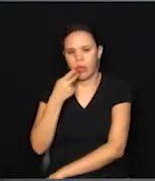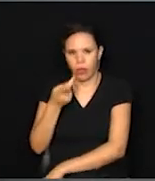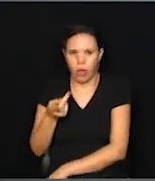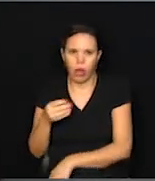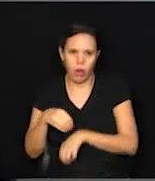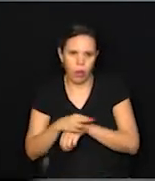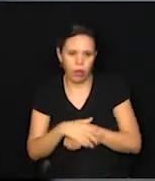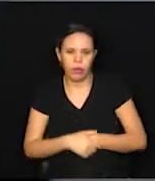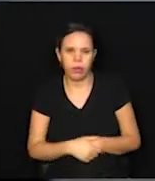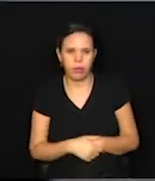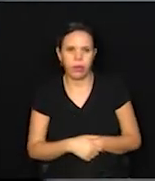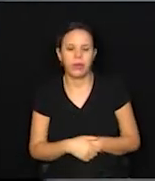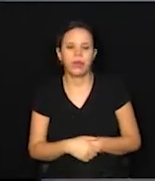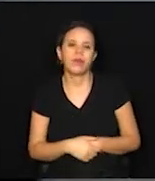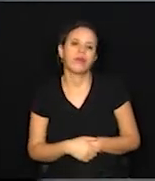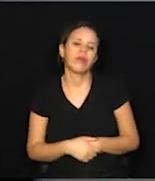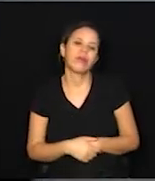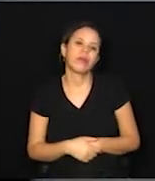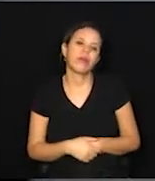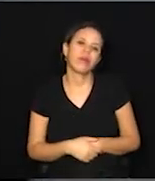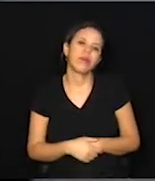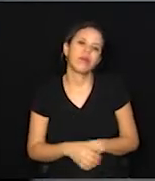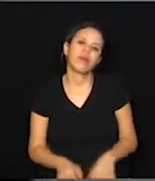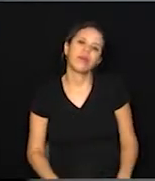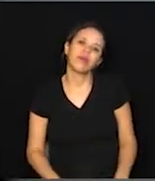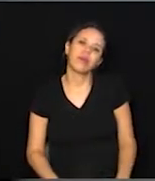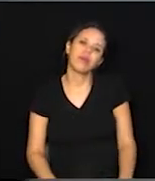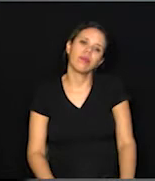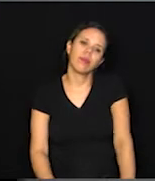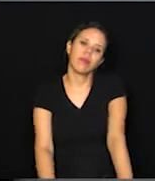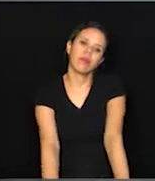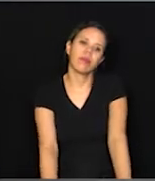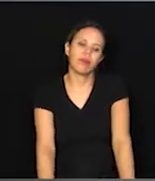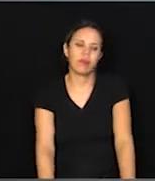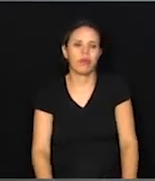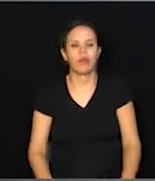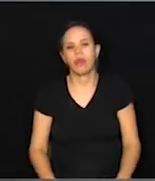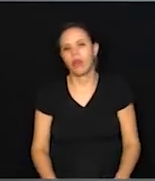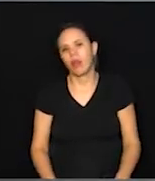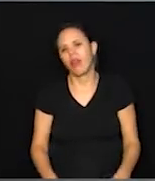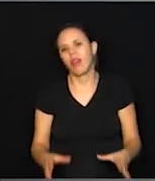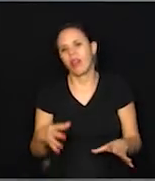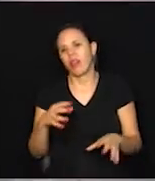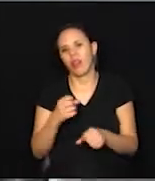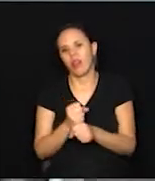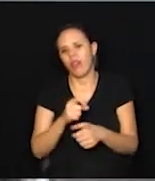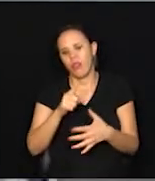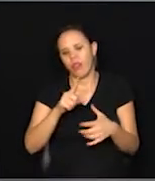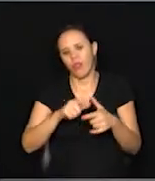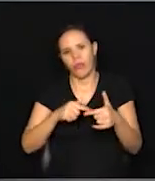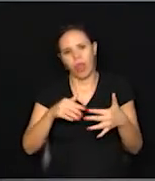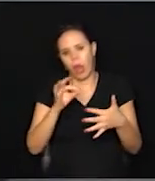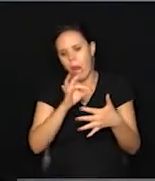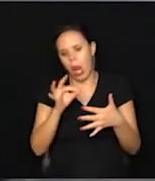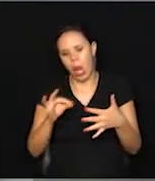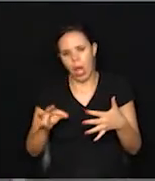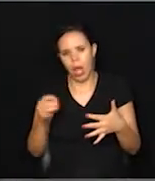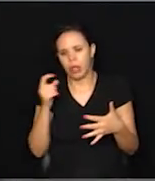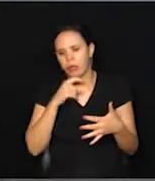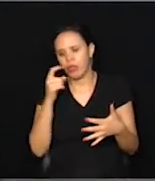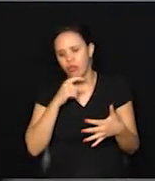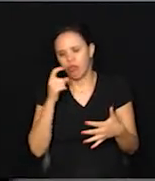né? Sobre a questão desse kit de mentira, na verdade, porque foi um combo